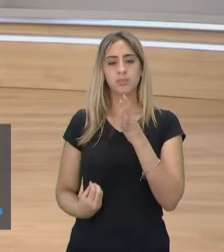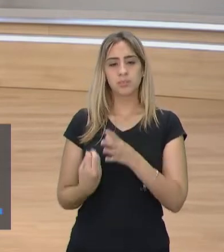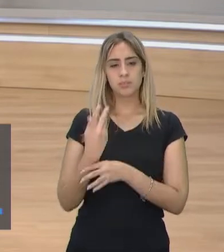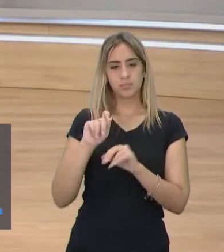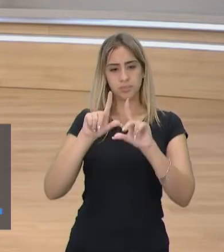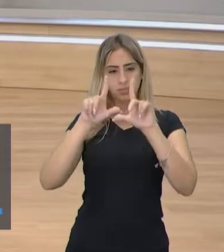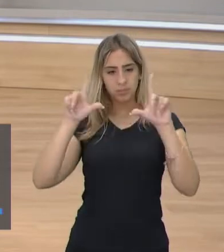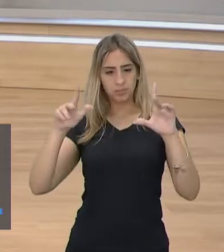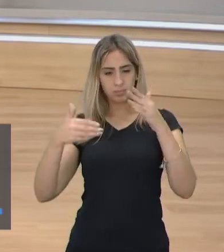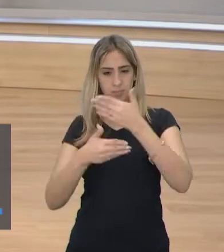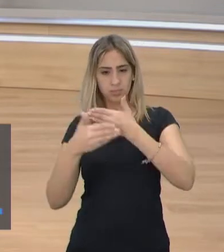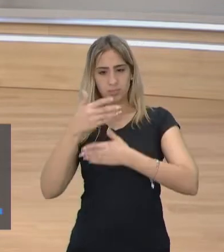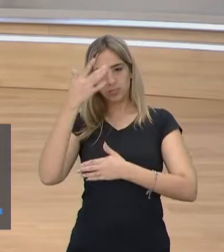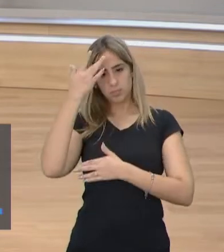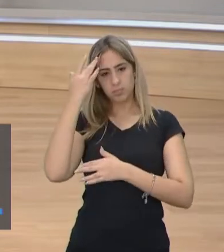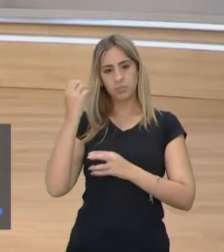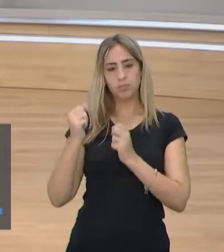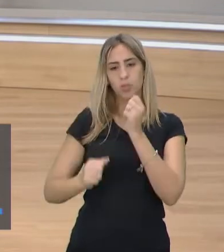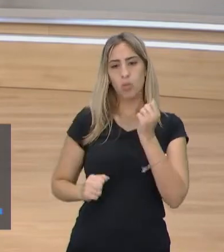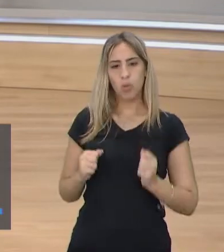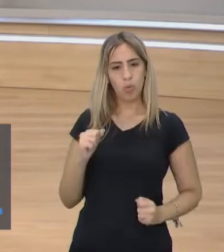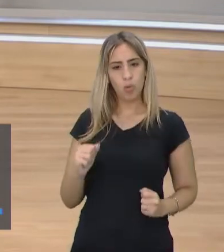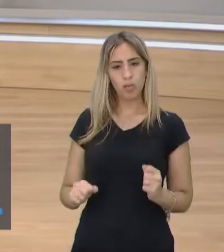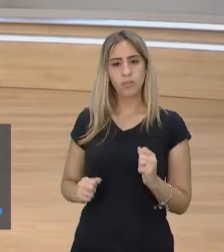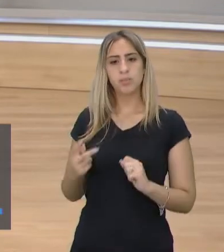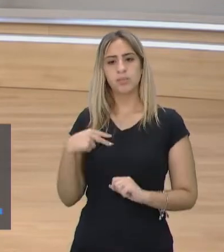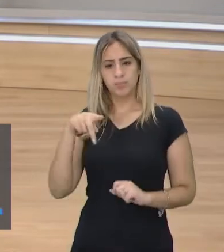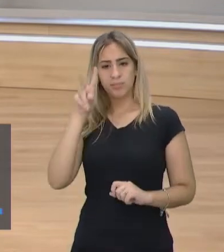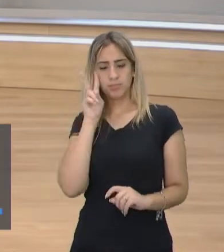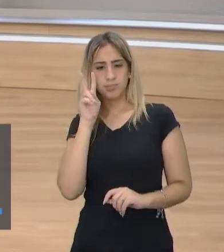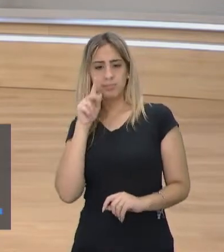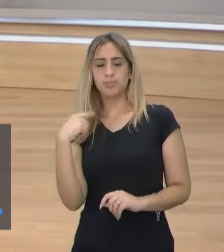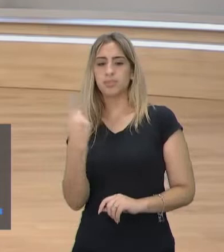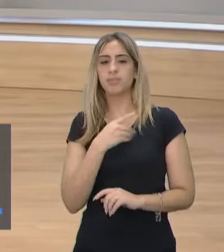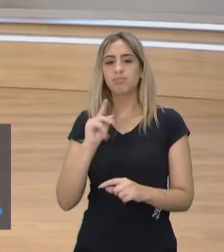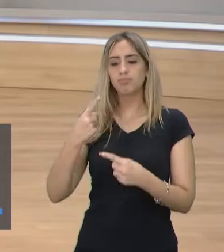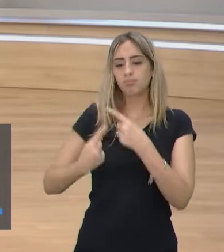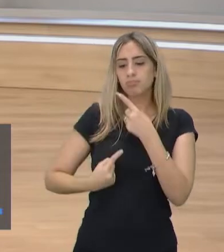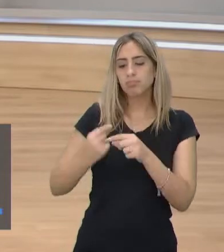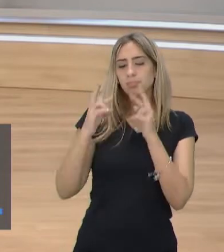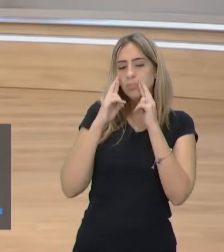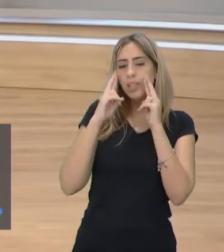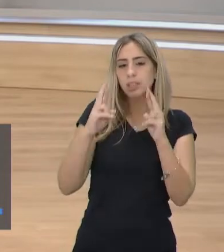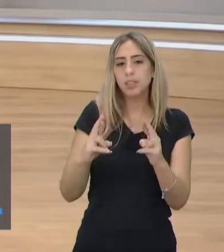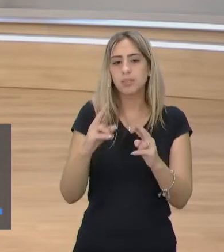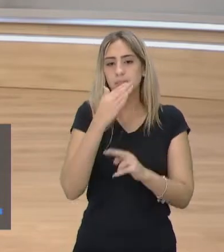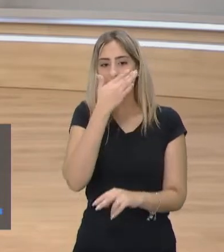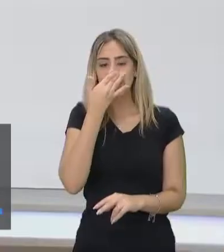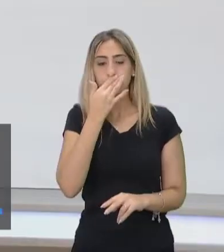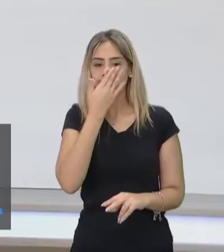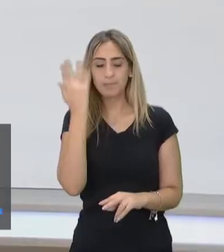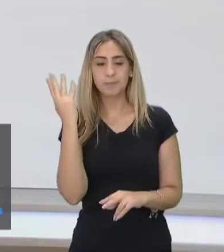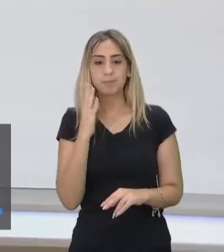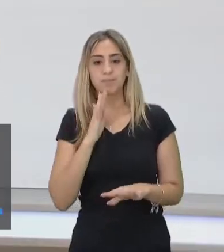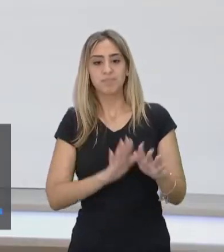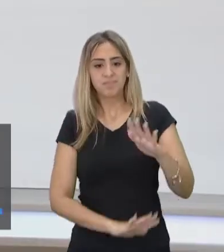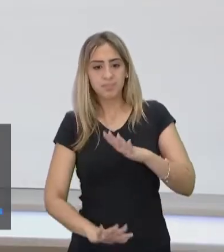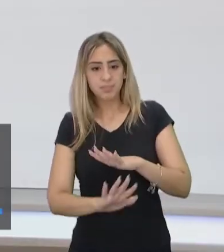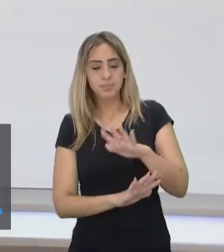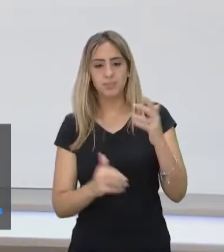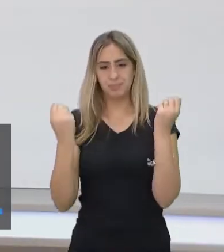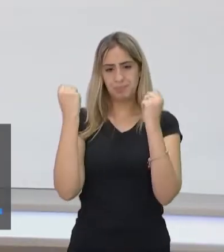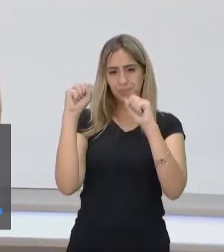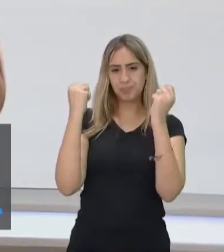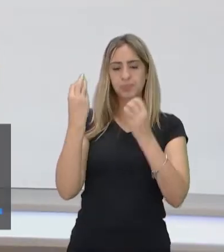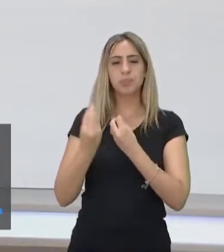imagem de um atleta correndo. Tenho certeza que vocês lembram disso. E a gente estava discutindo a respeito da área dos